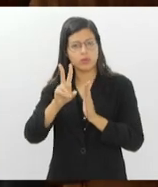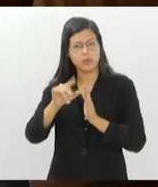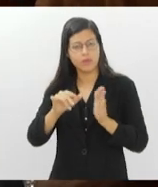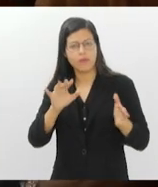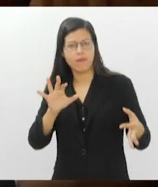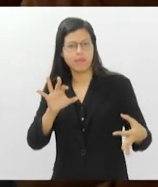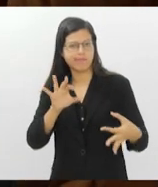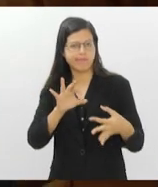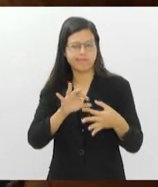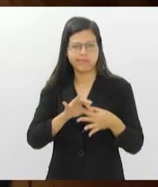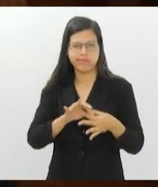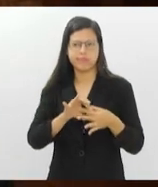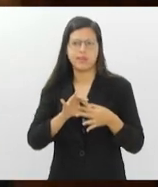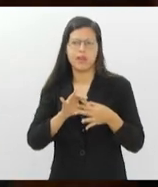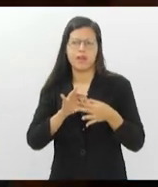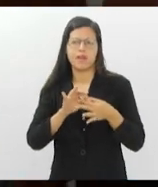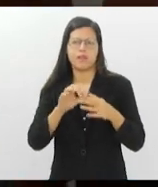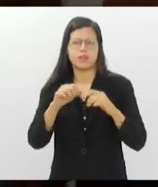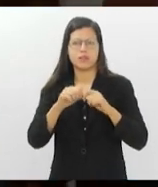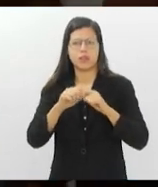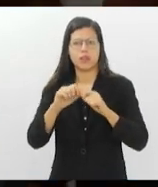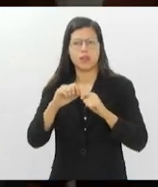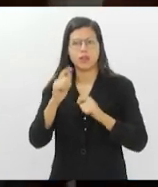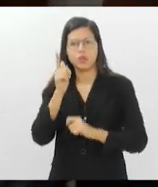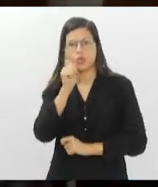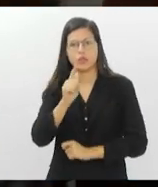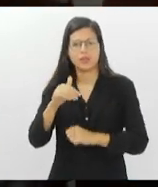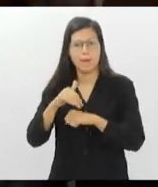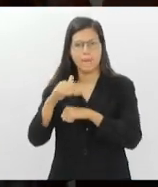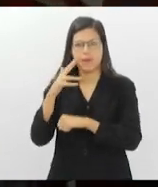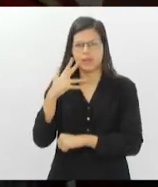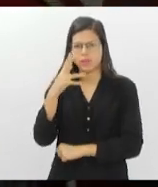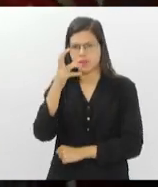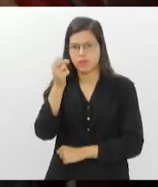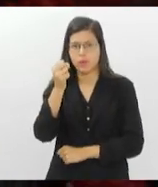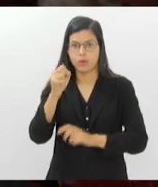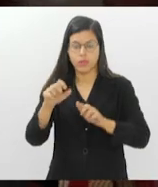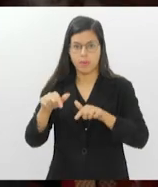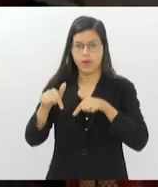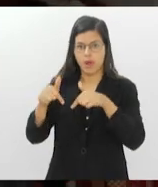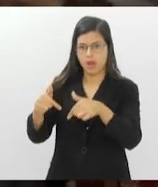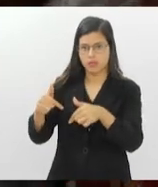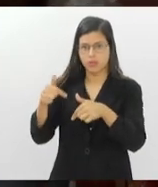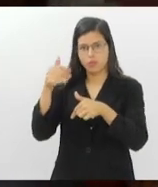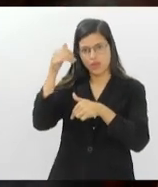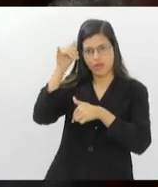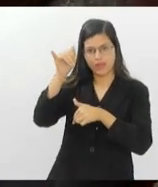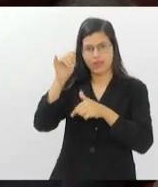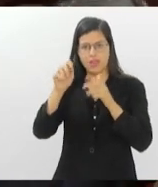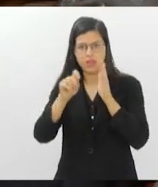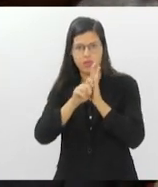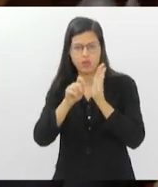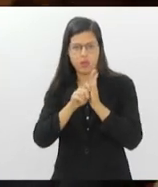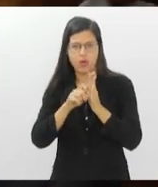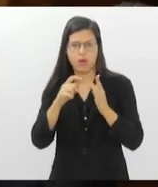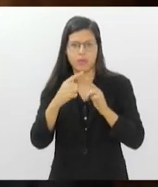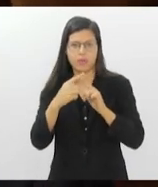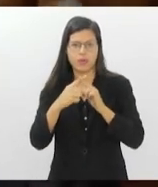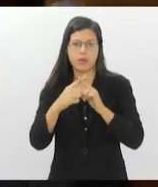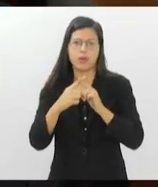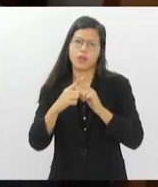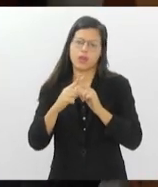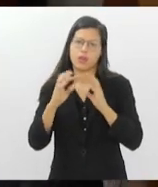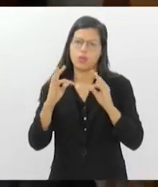vai fazer com que a gente tenha mais força para agir na prevenção. Por quê? Porque ele vai agir em todo o estado,